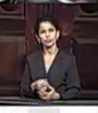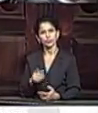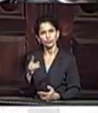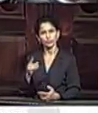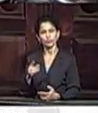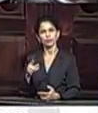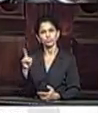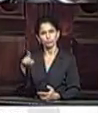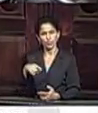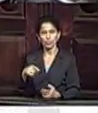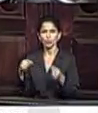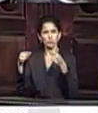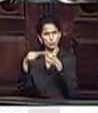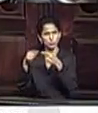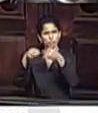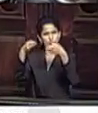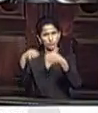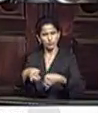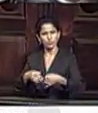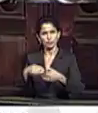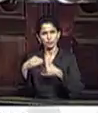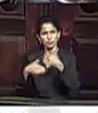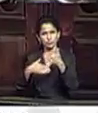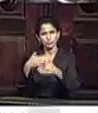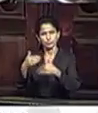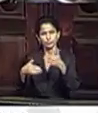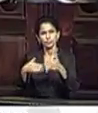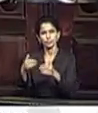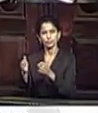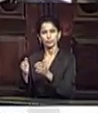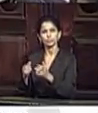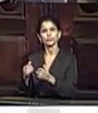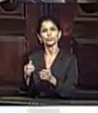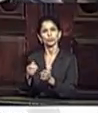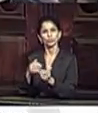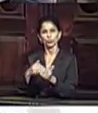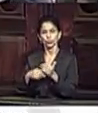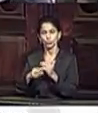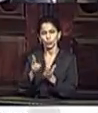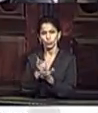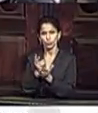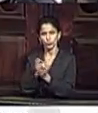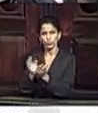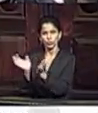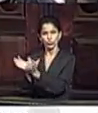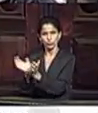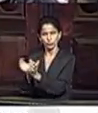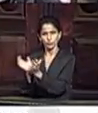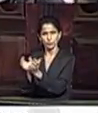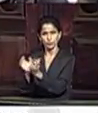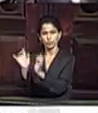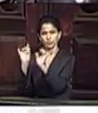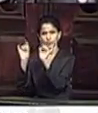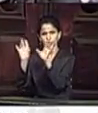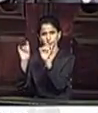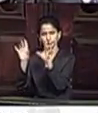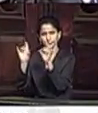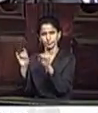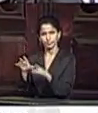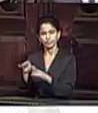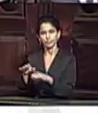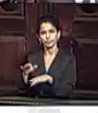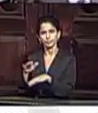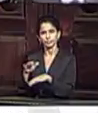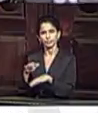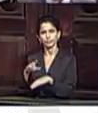absolutamente pertinente prorrogar o funcionamento dessa importante comissão especial. Conversei com o deputado